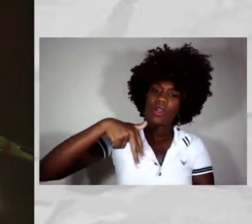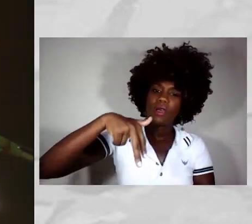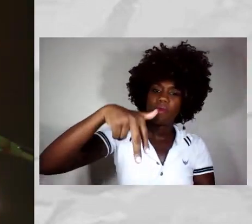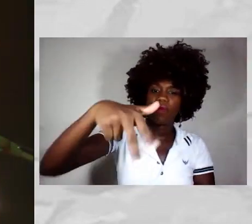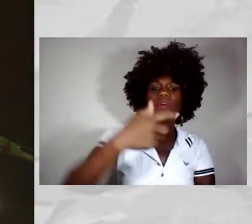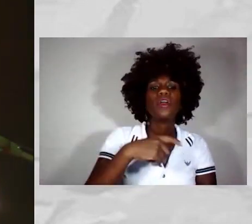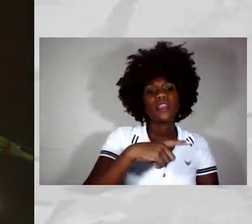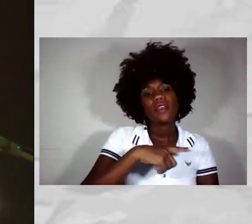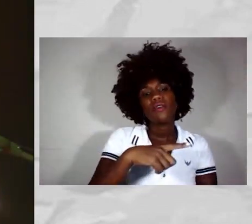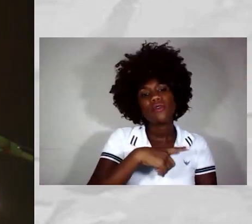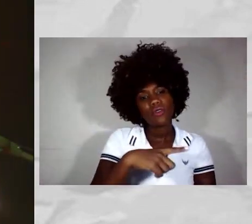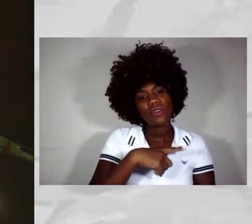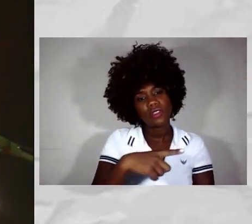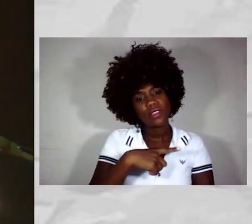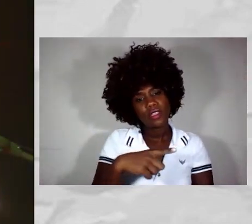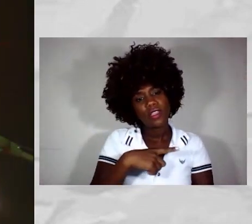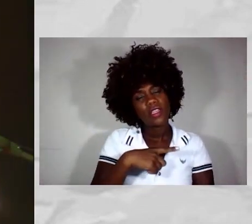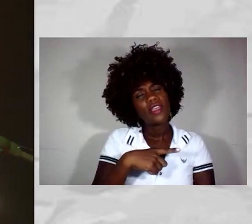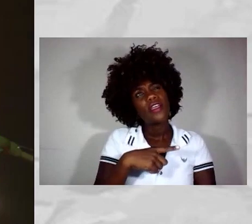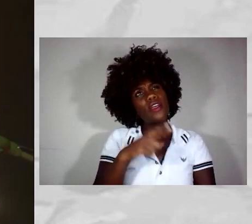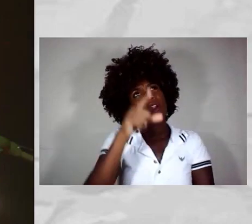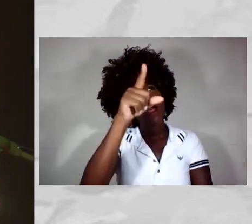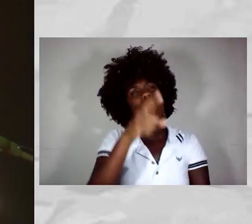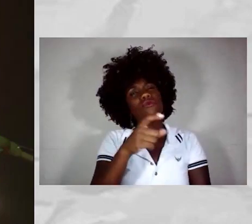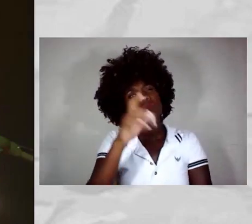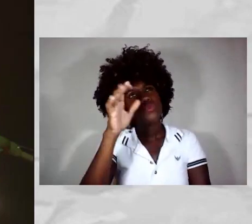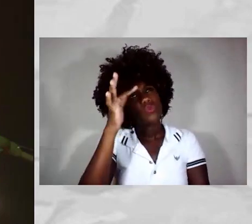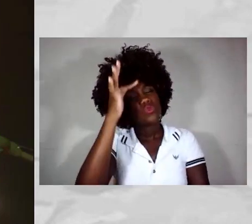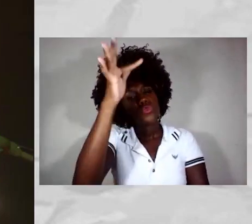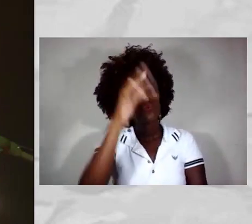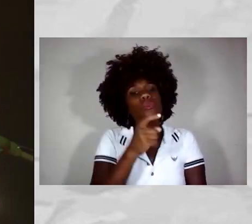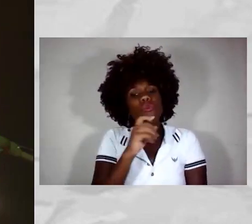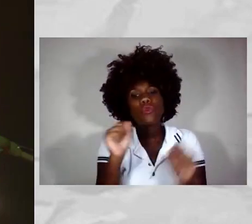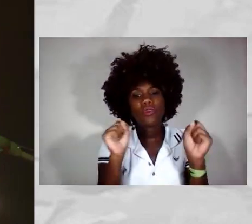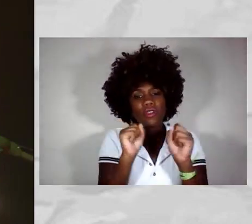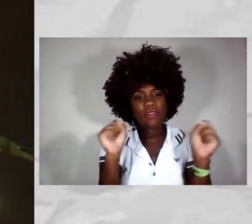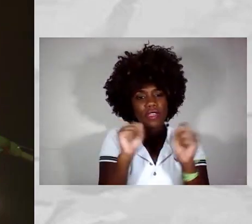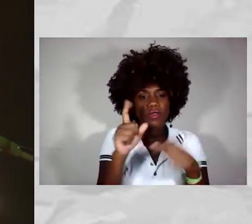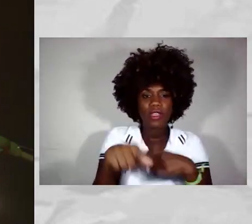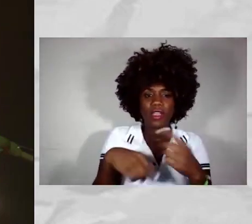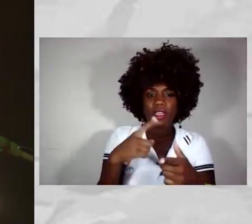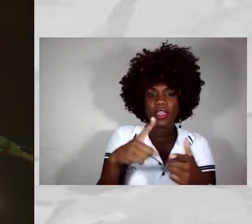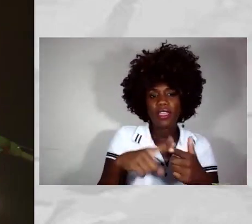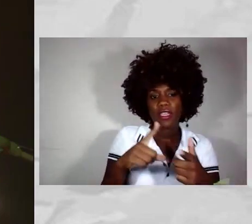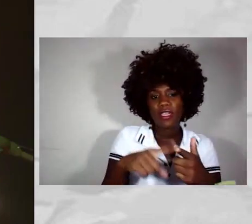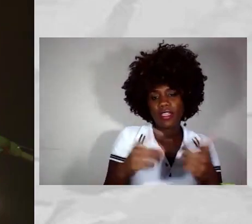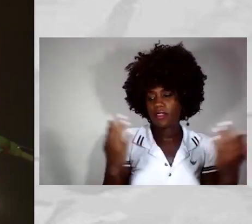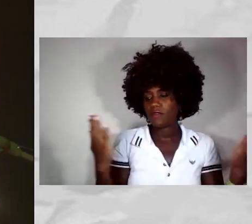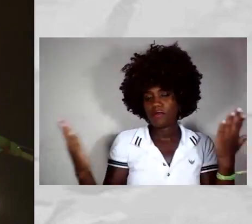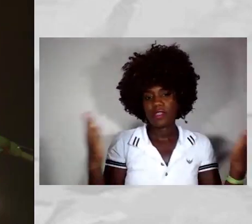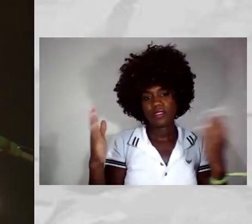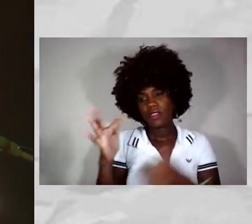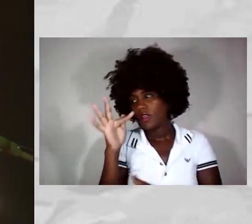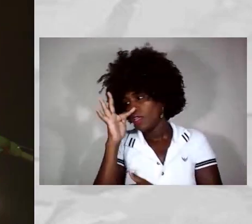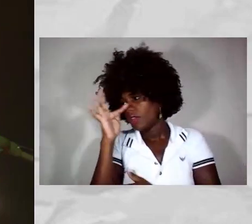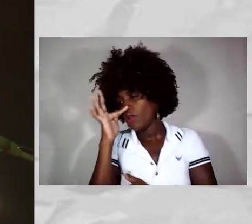linho para aquecer cada inverno nesse trilhar tão eterno entre uma flor e um espinho.